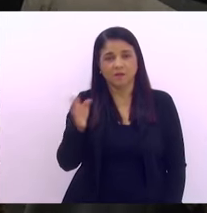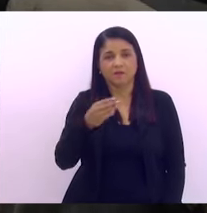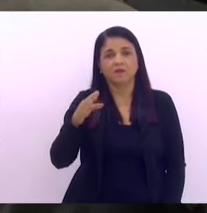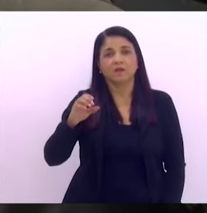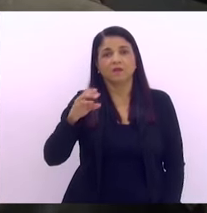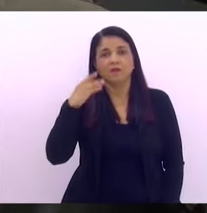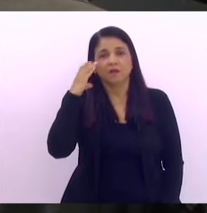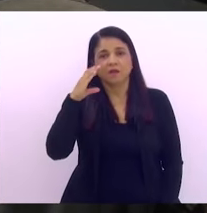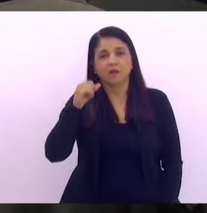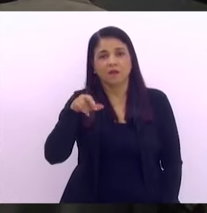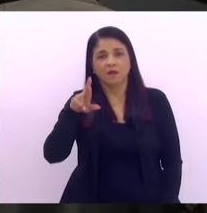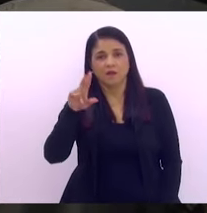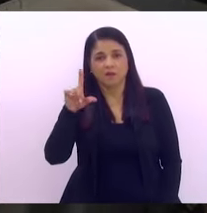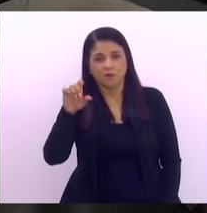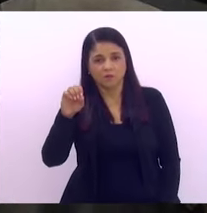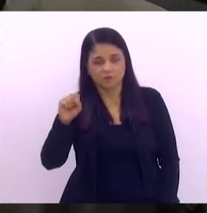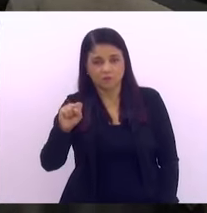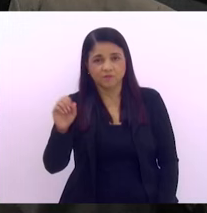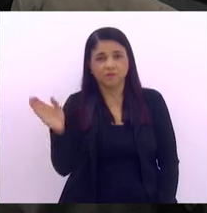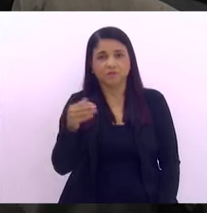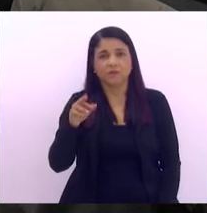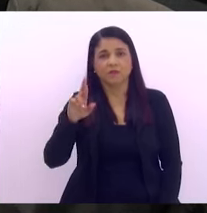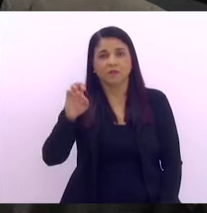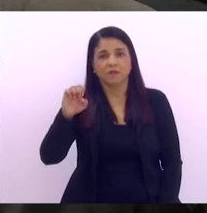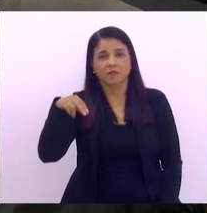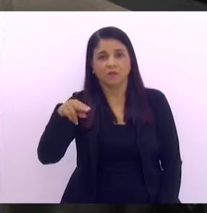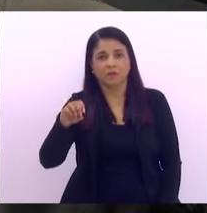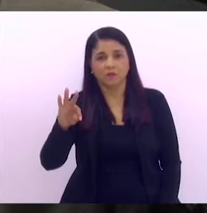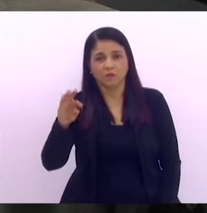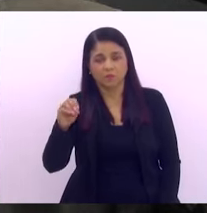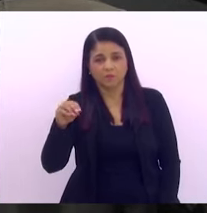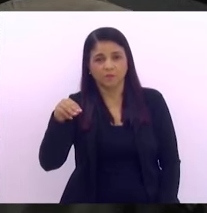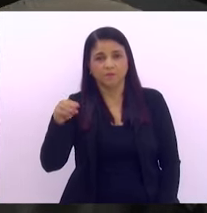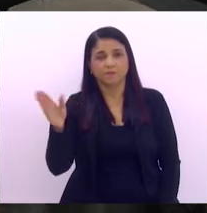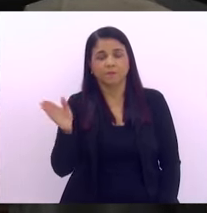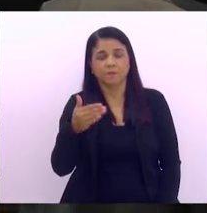Macedo, deputado Renato Miranda,